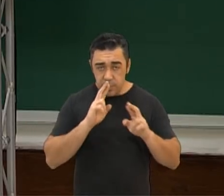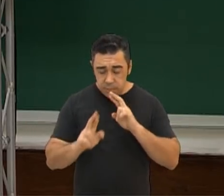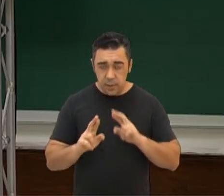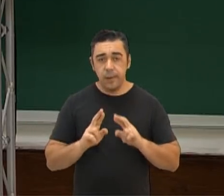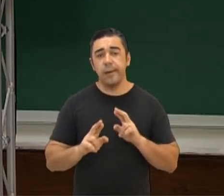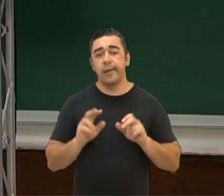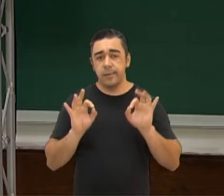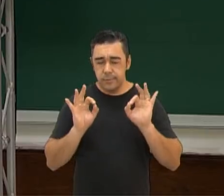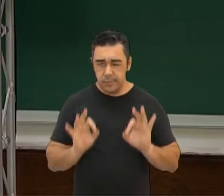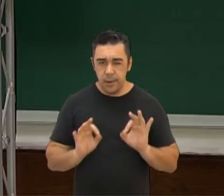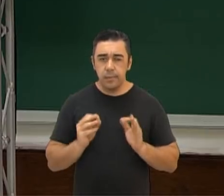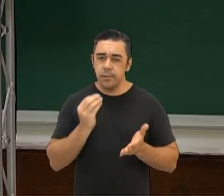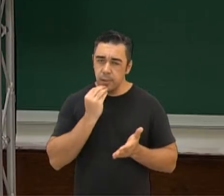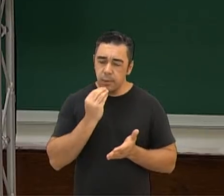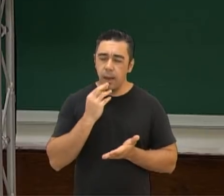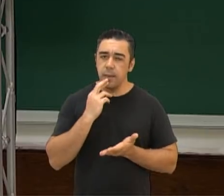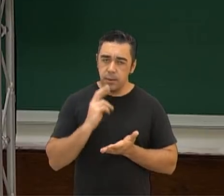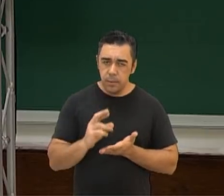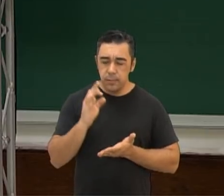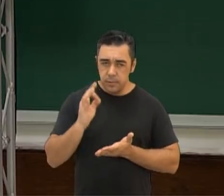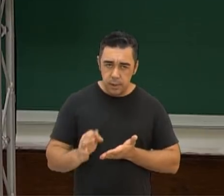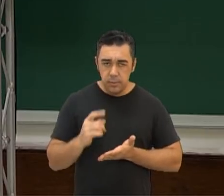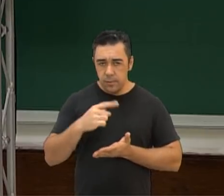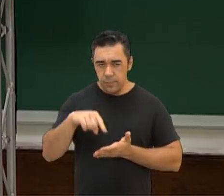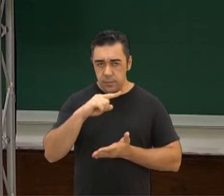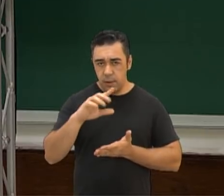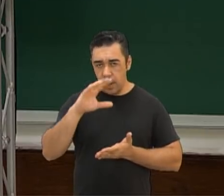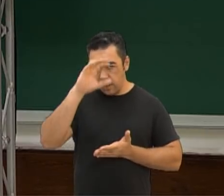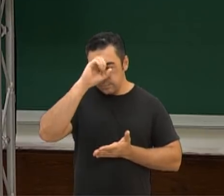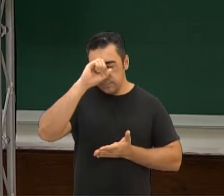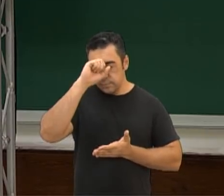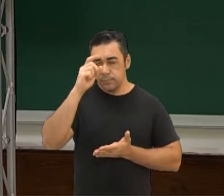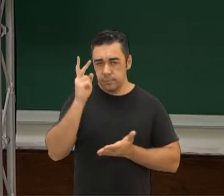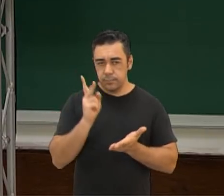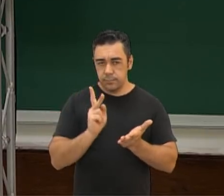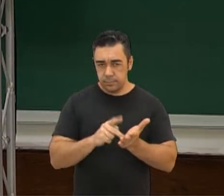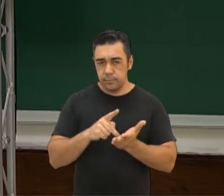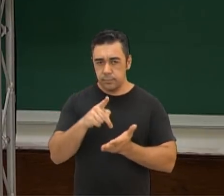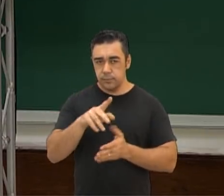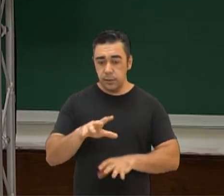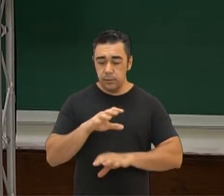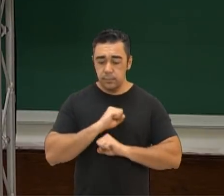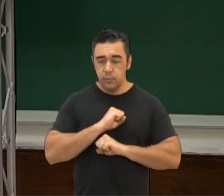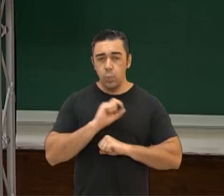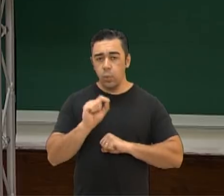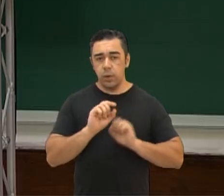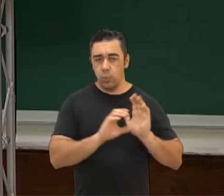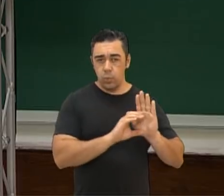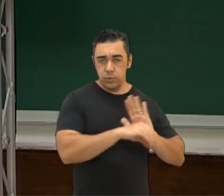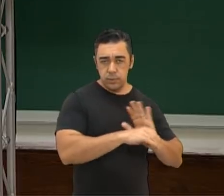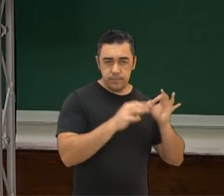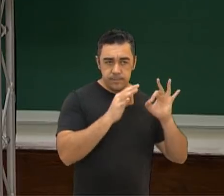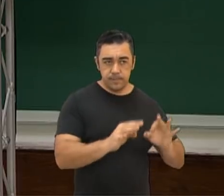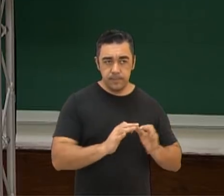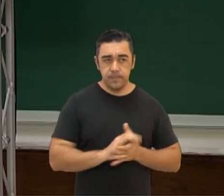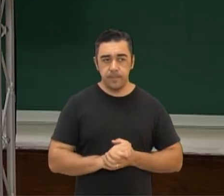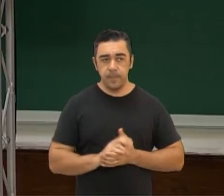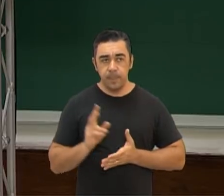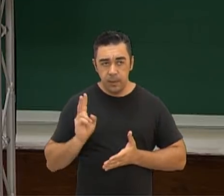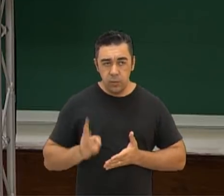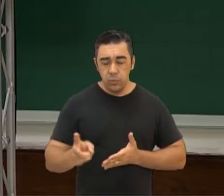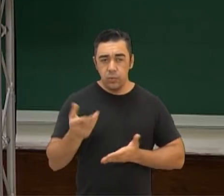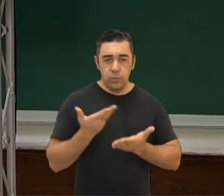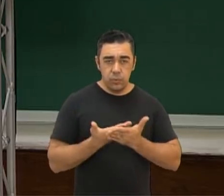né, tentar fazer a resposta correta como possibilidade de realmente se apropriar dos conceitos, tá? Então, a gente